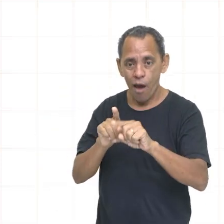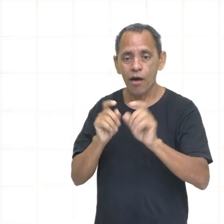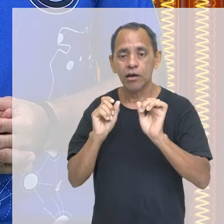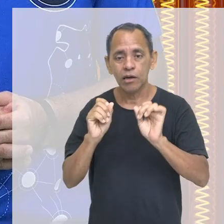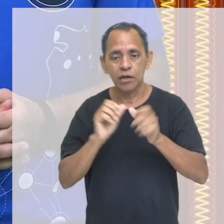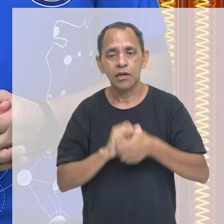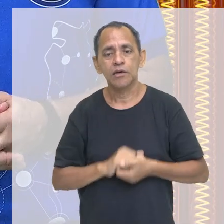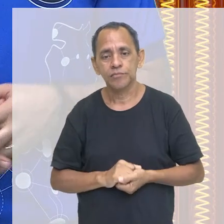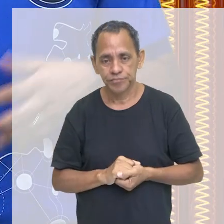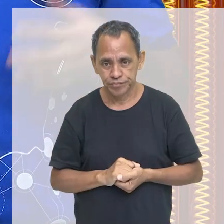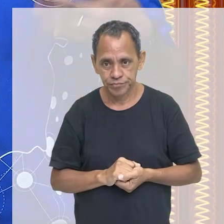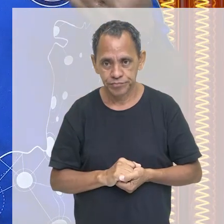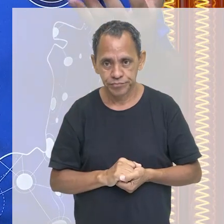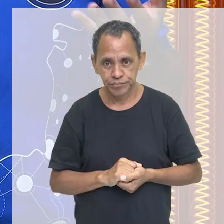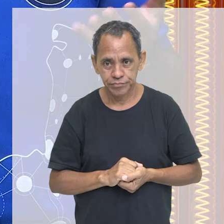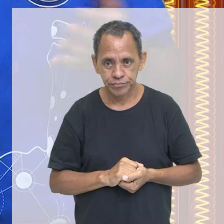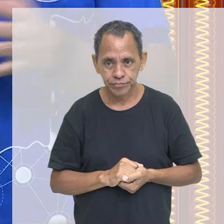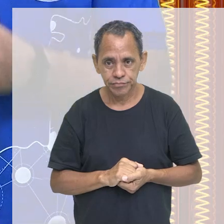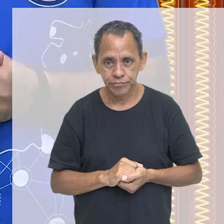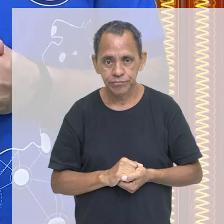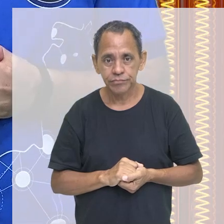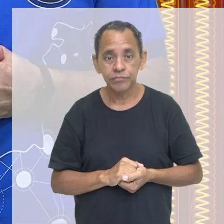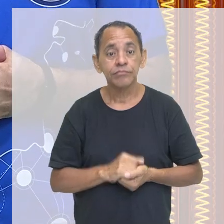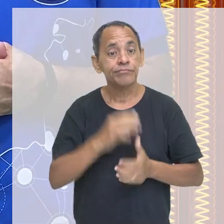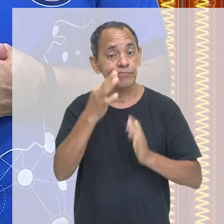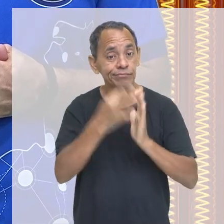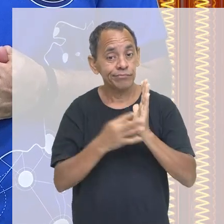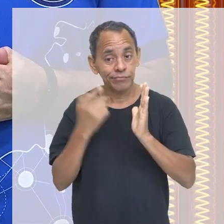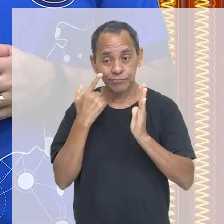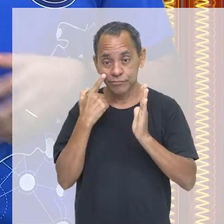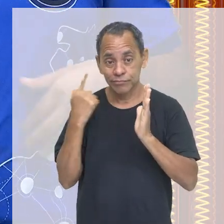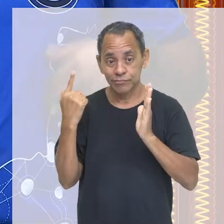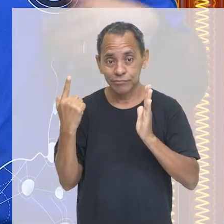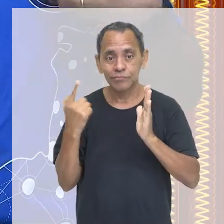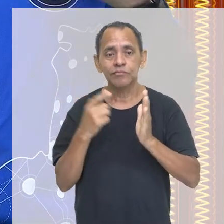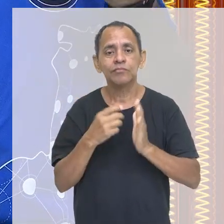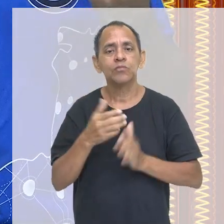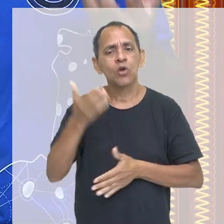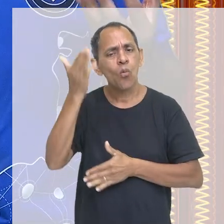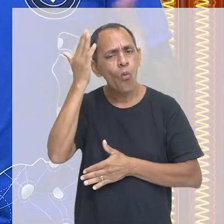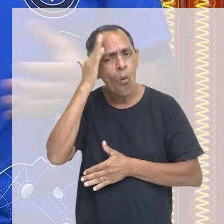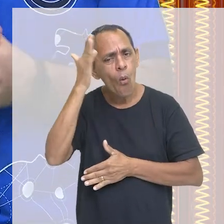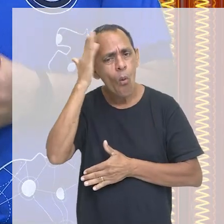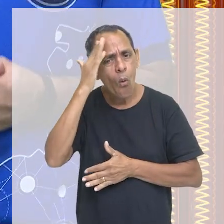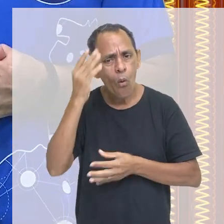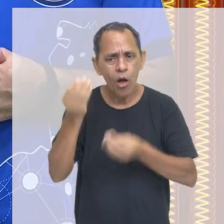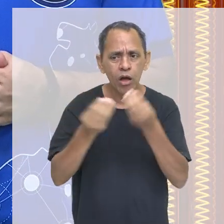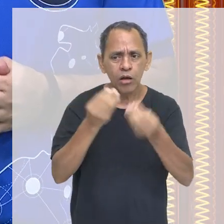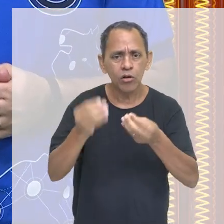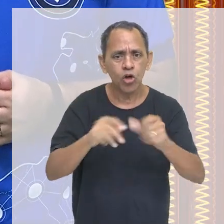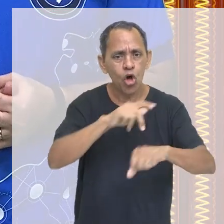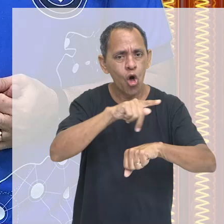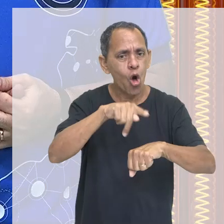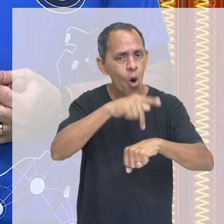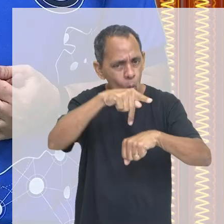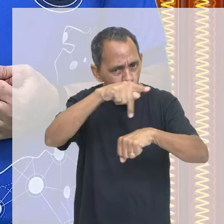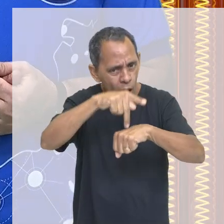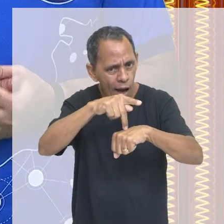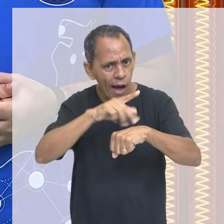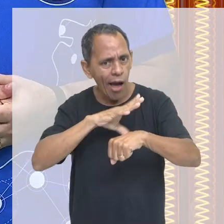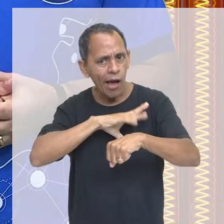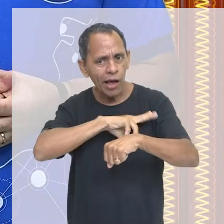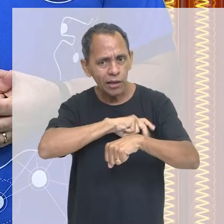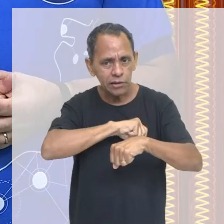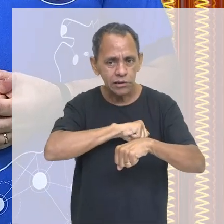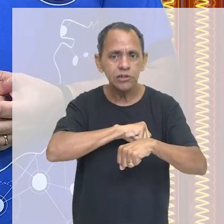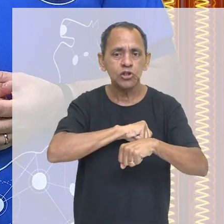vamos lá, gente, comigo, para a gente compreender esse nacionalismo que estavam surgindo na Europa naquele momento, tá, gente?